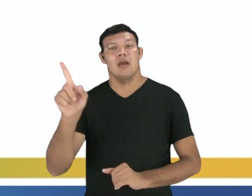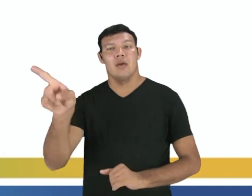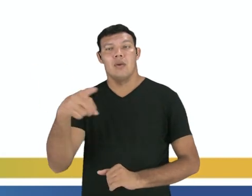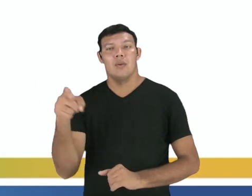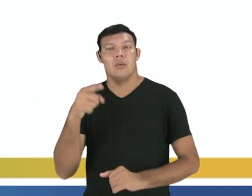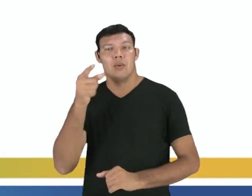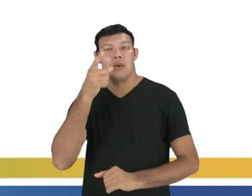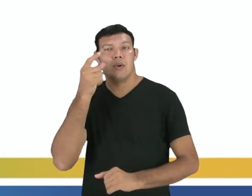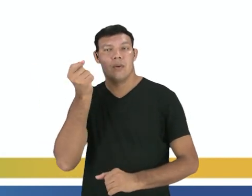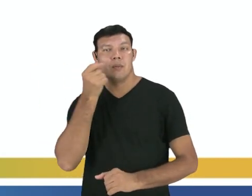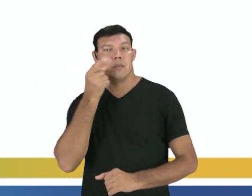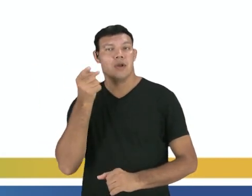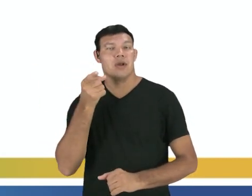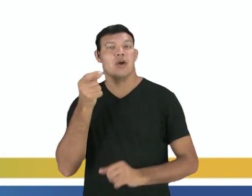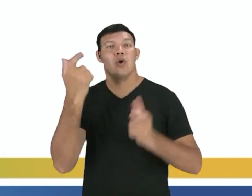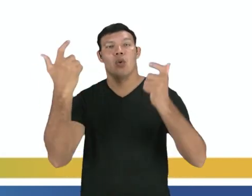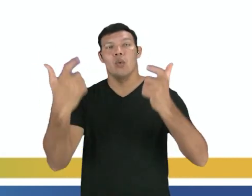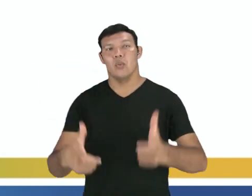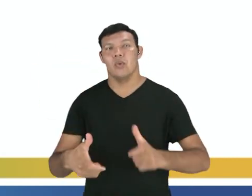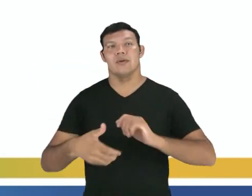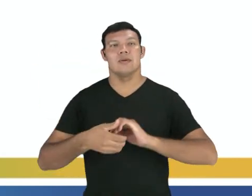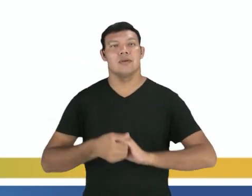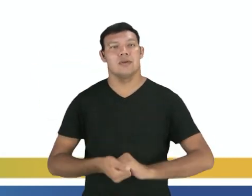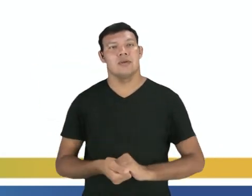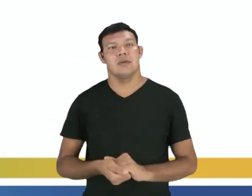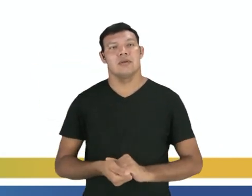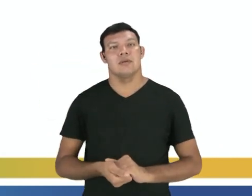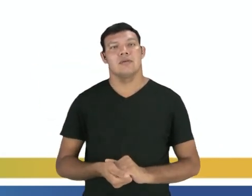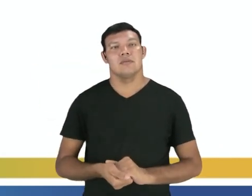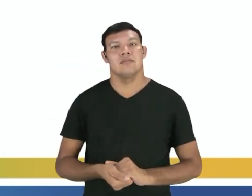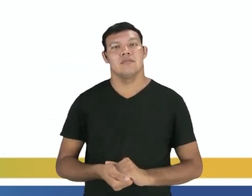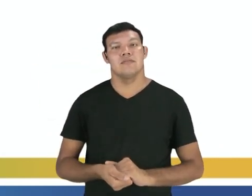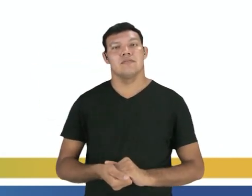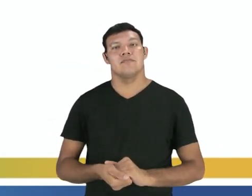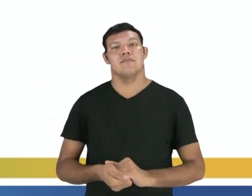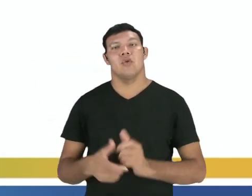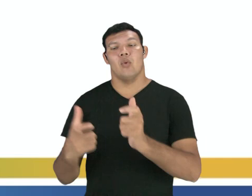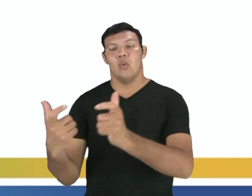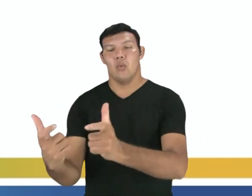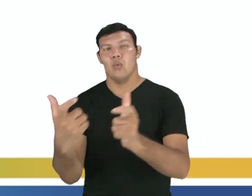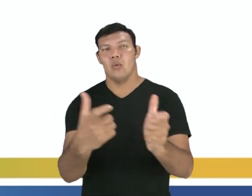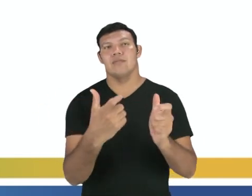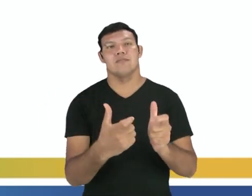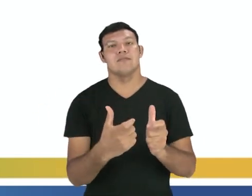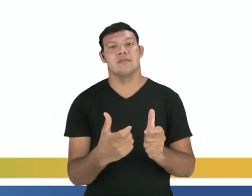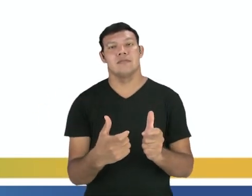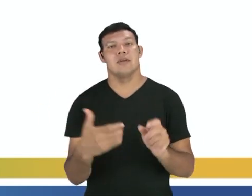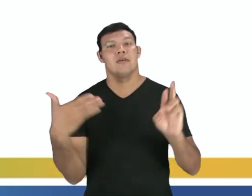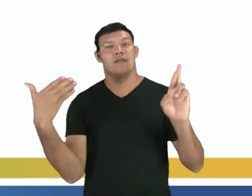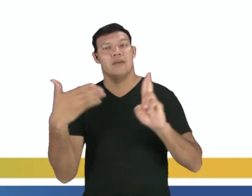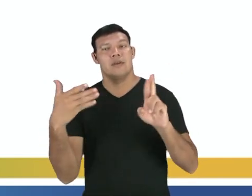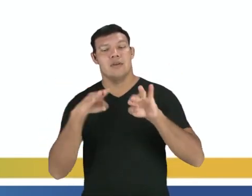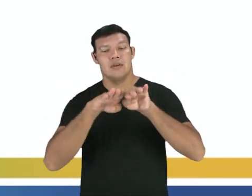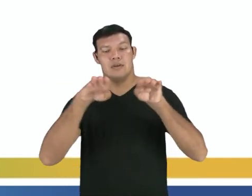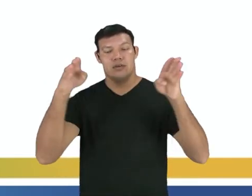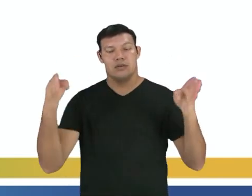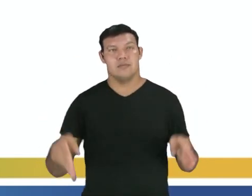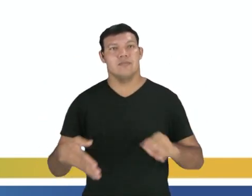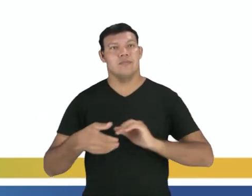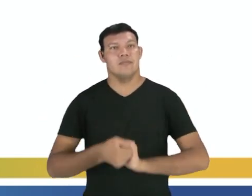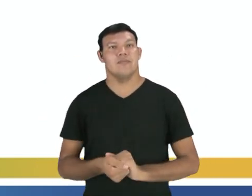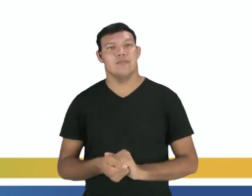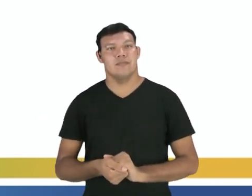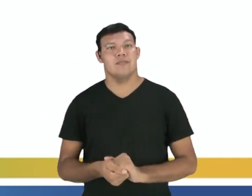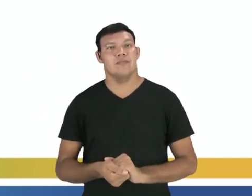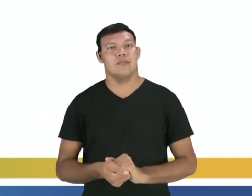rato e ex 10 qual o posicionamento do rato em relação à mesa cores decher